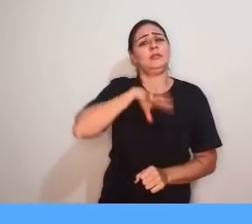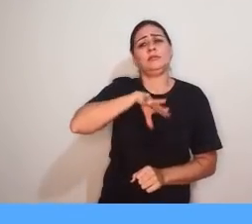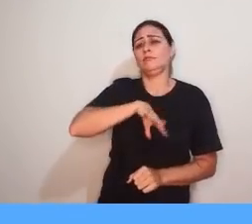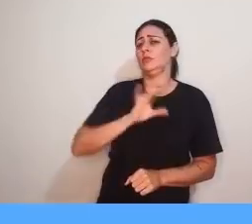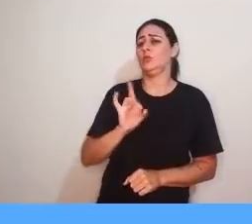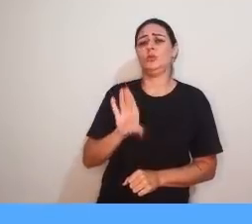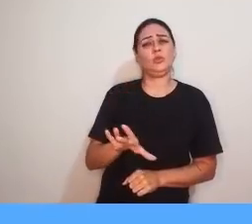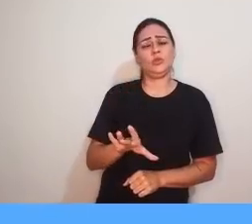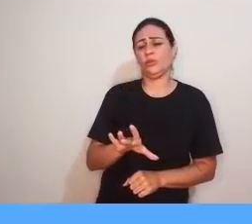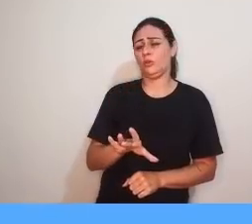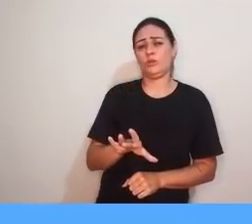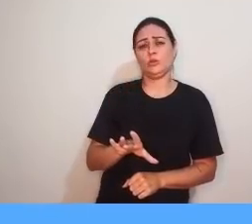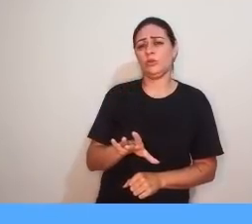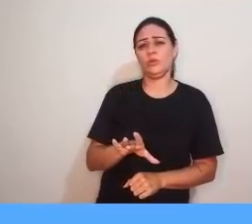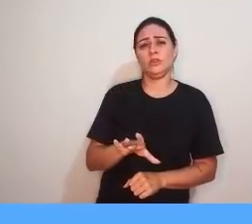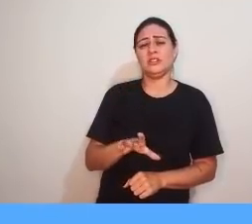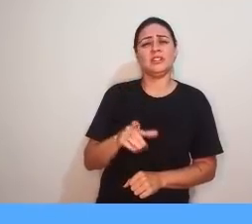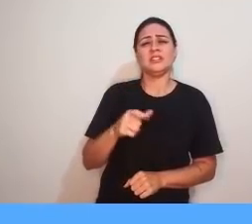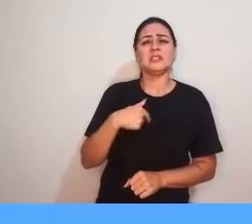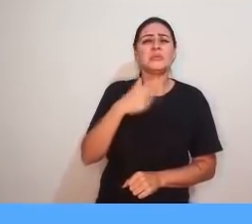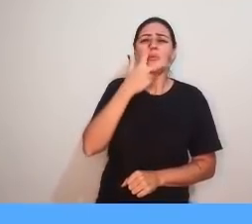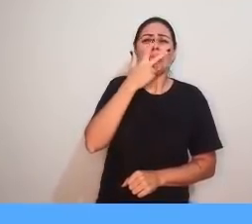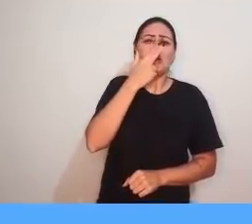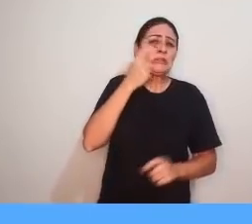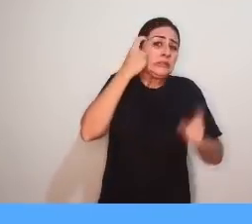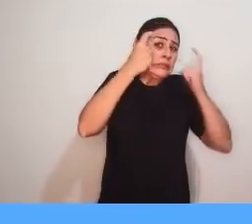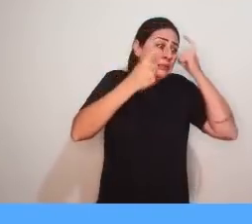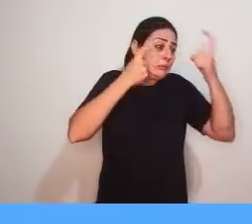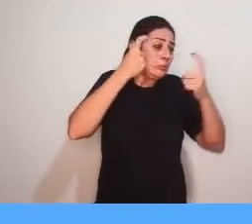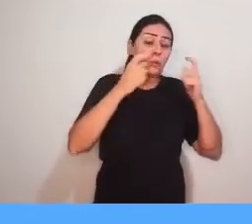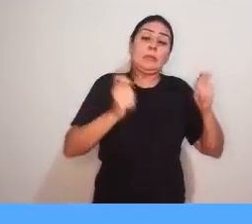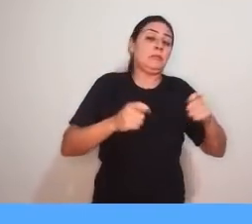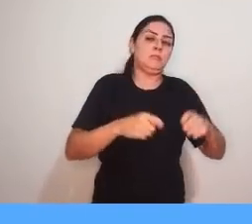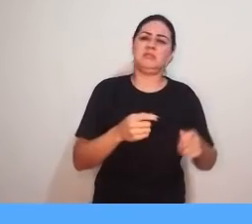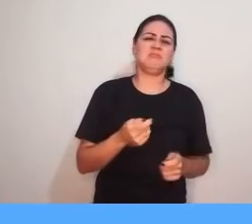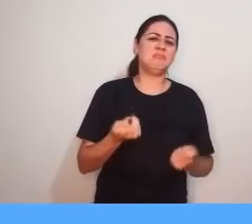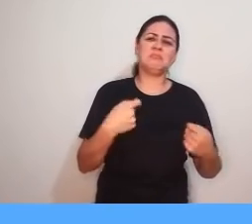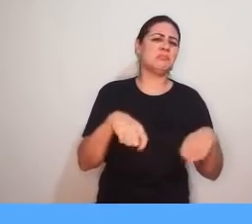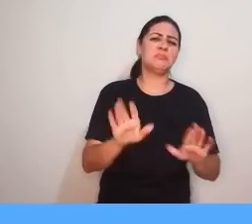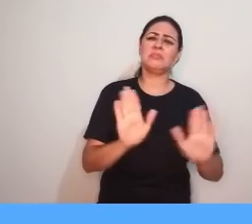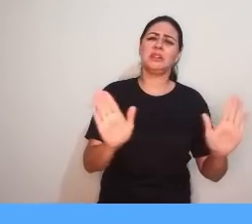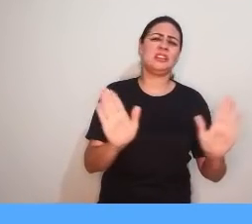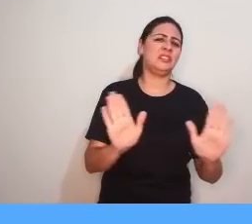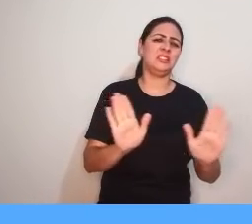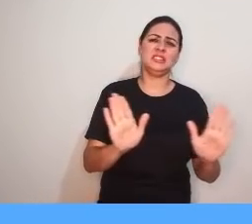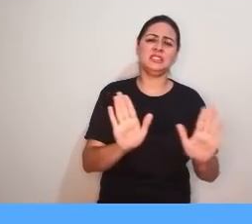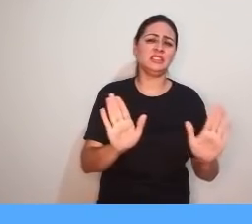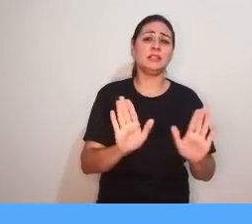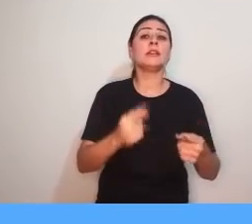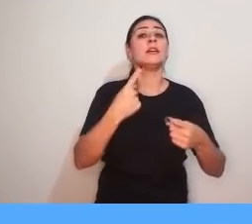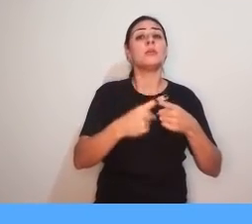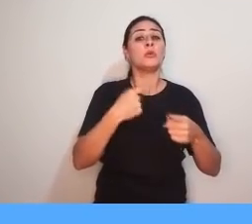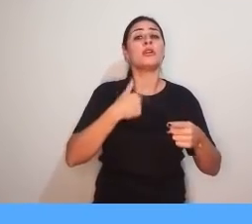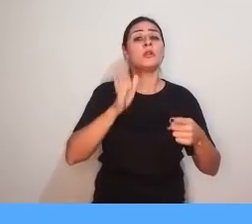não entendo que essa seja uma preocupação que deva se ter, porque, como eu já citei e friso mais